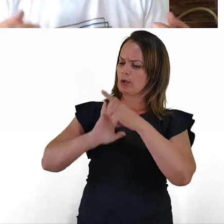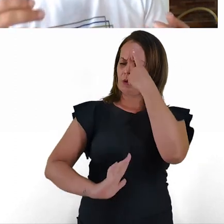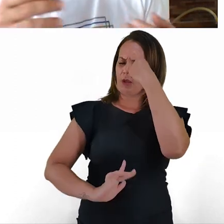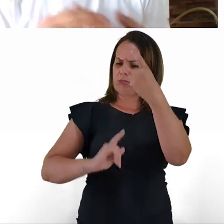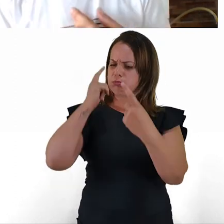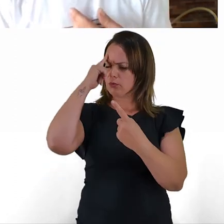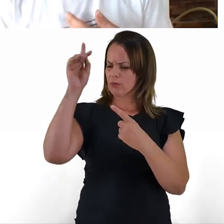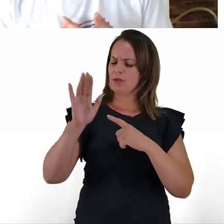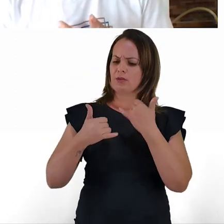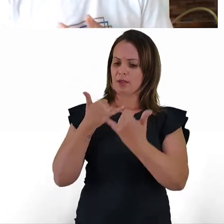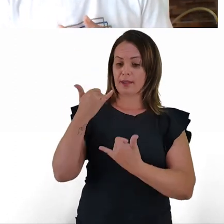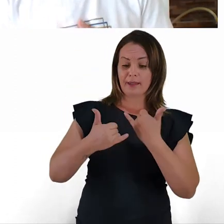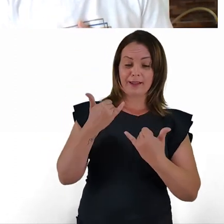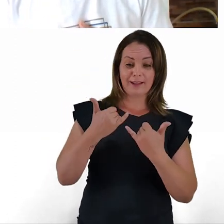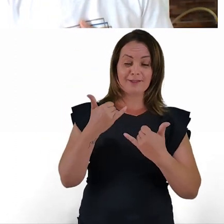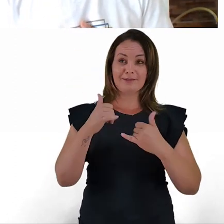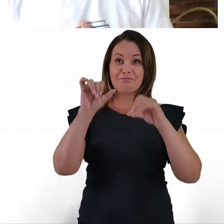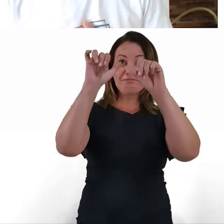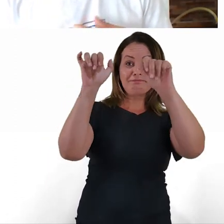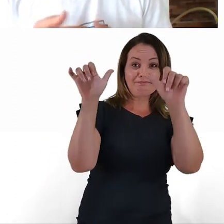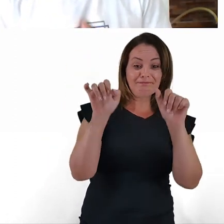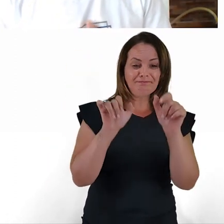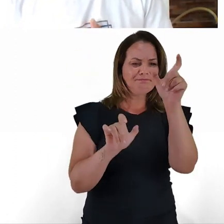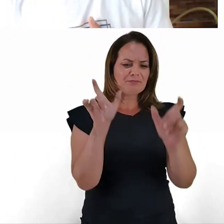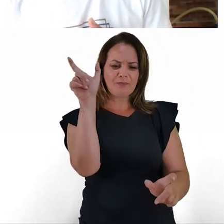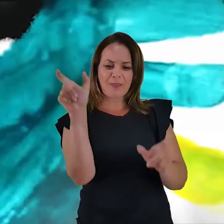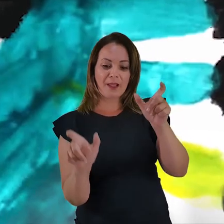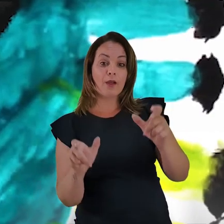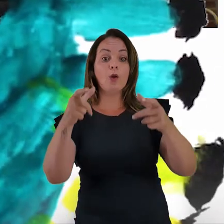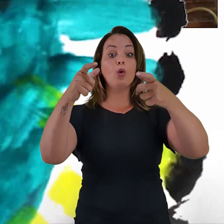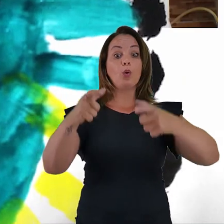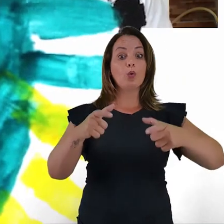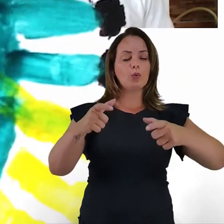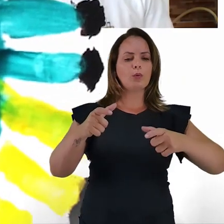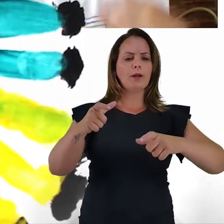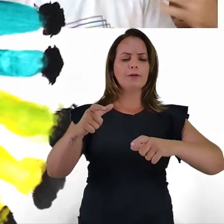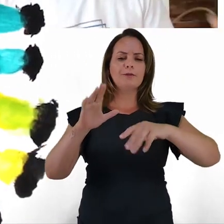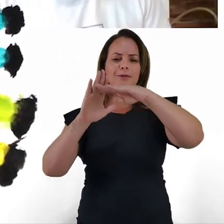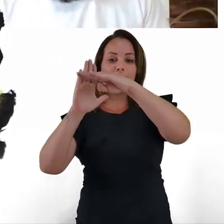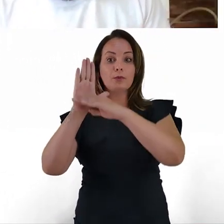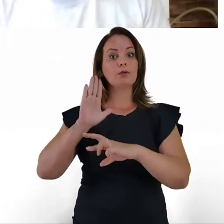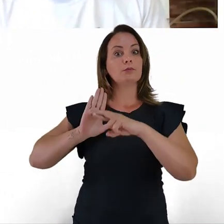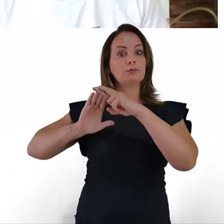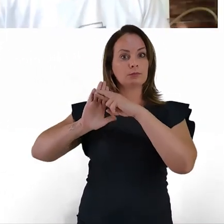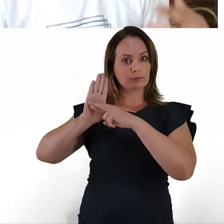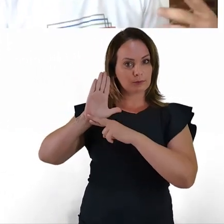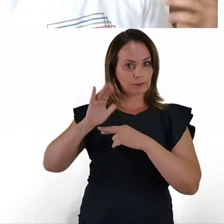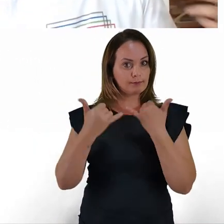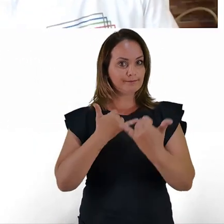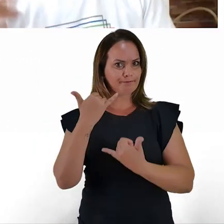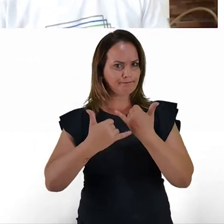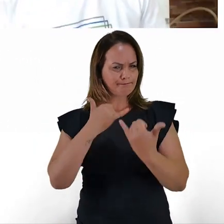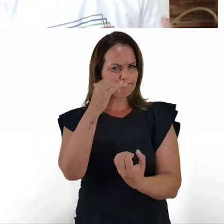jogo, a arte para os personagens, né? Os ambientes, os roteiros, regras de jogo que eles iam